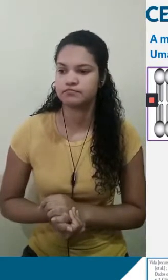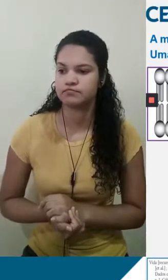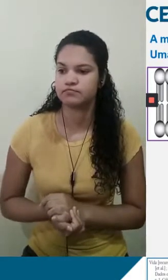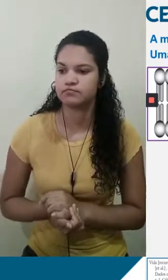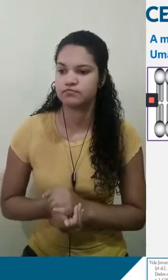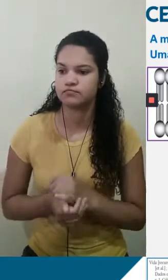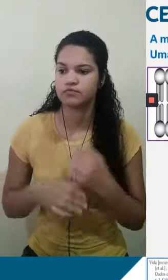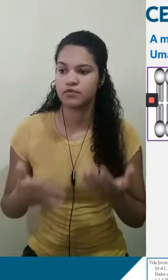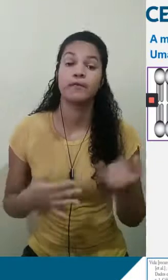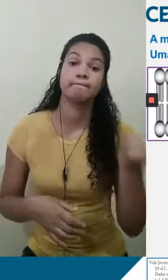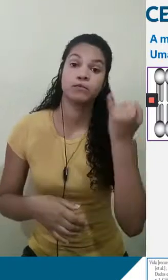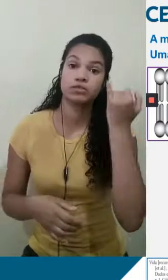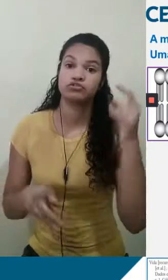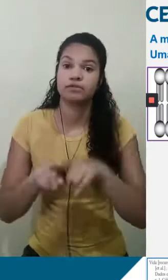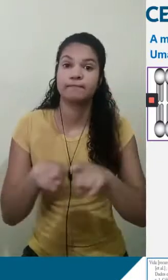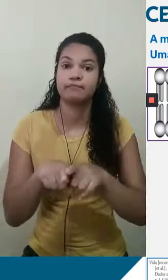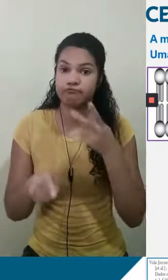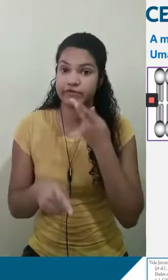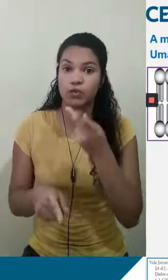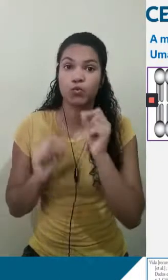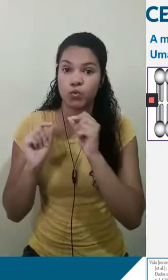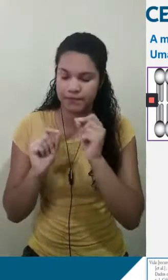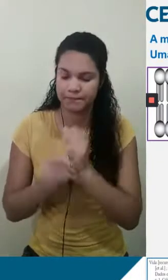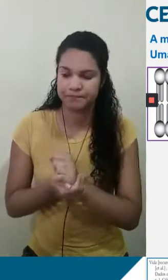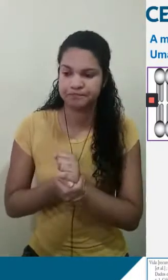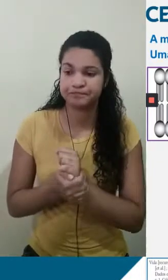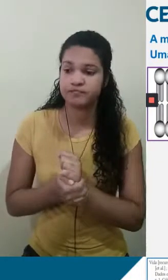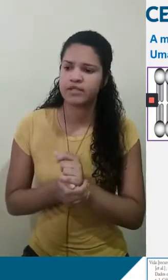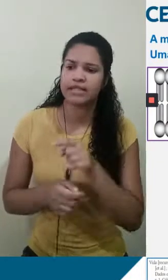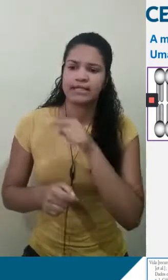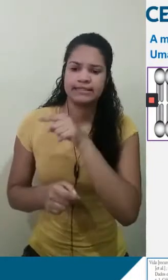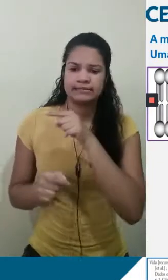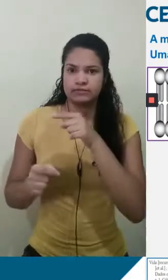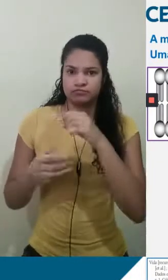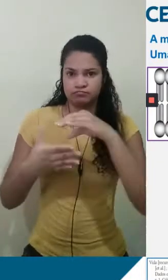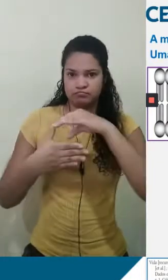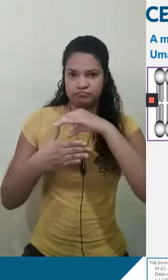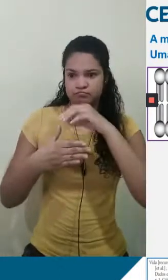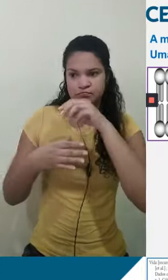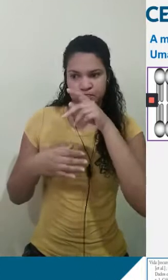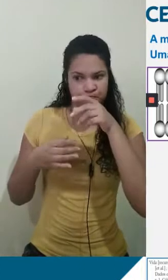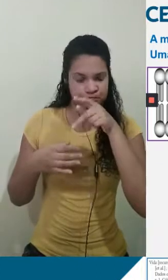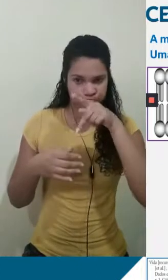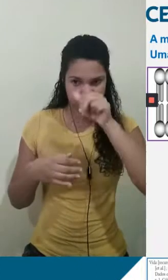membrana plasmática e das membranas celulares, lembrando que as membranas que fazem parte